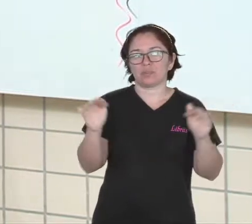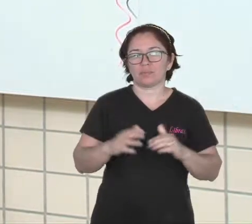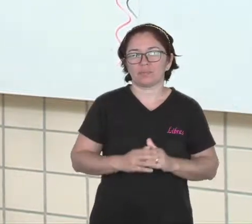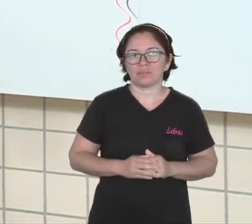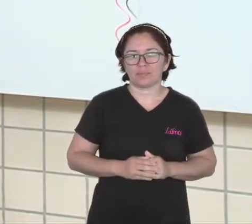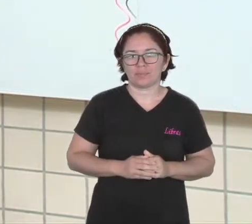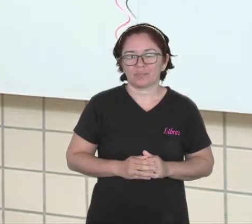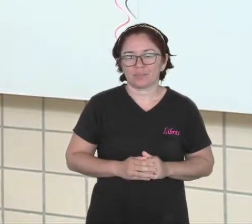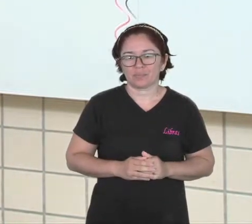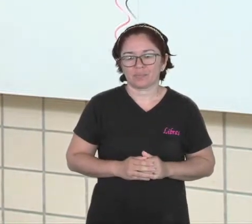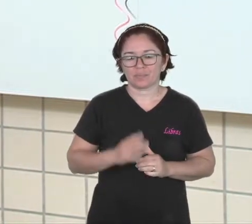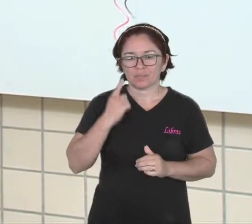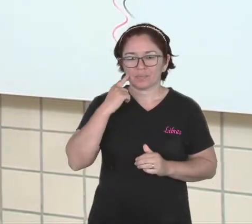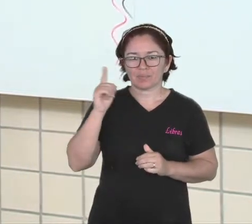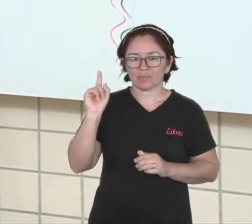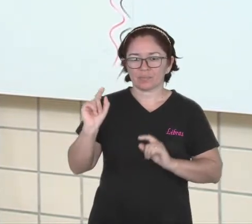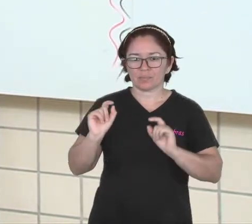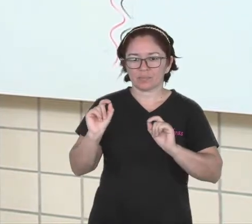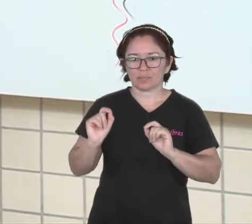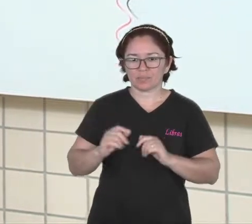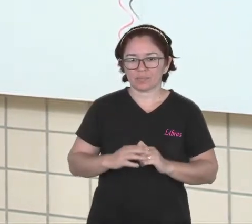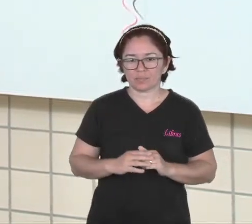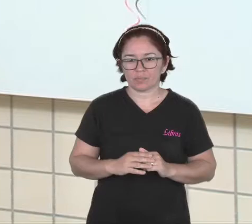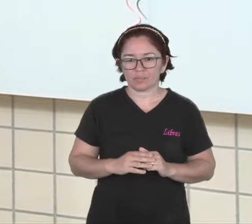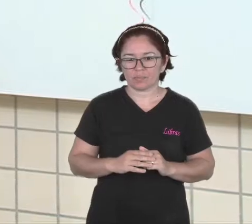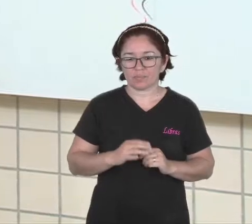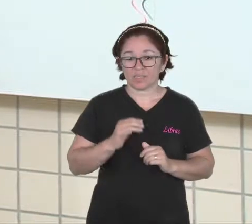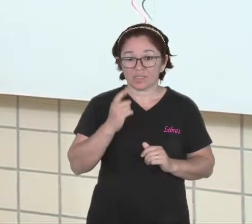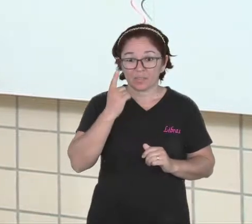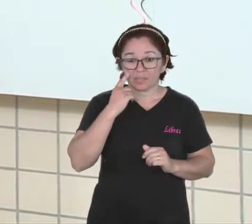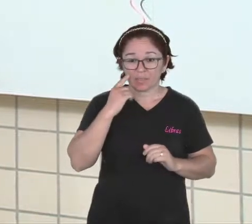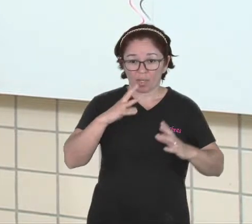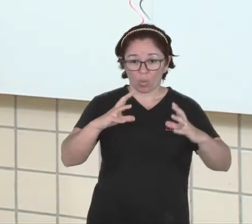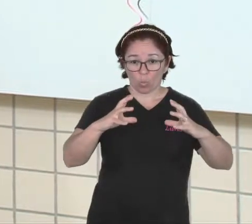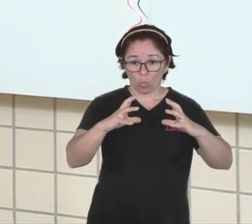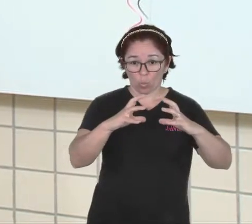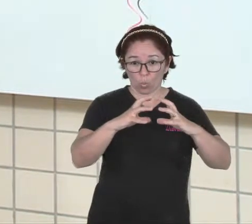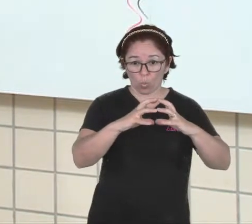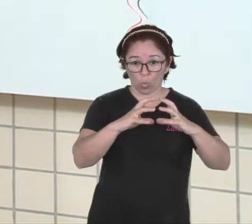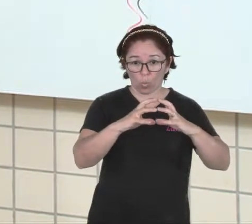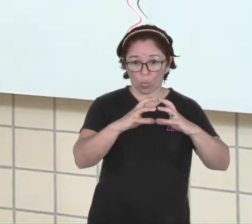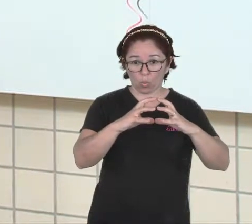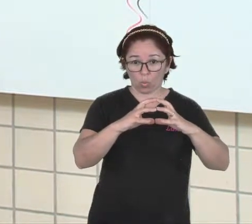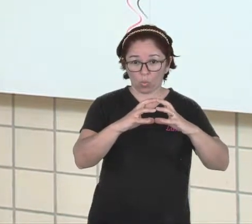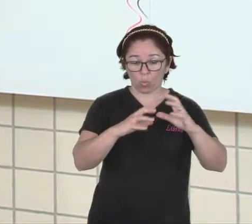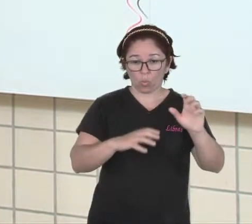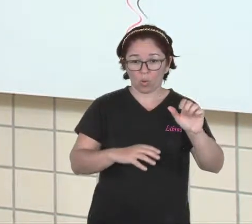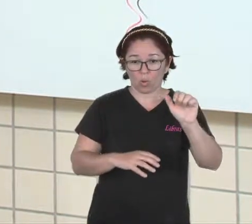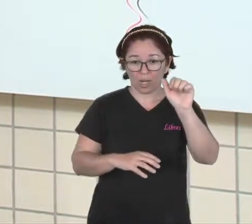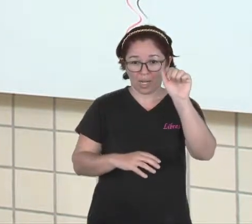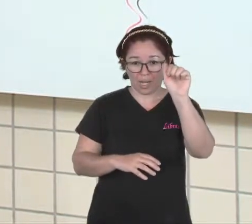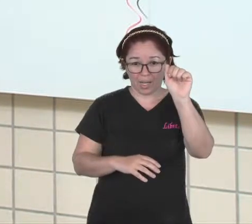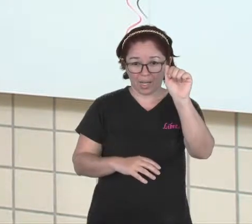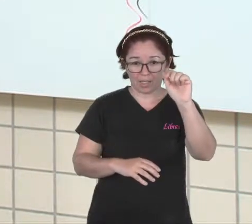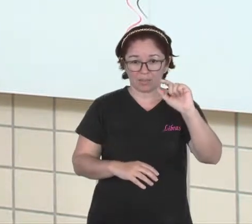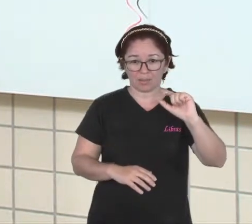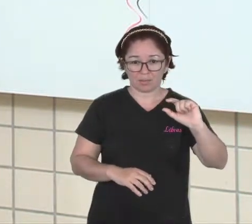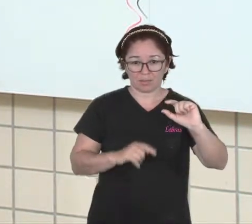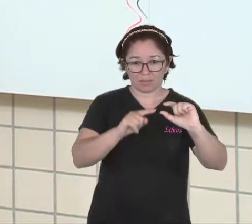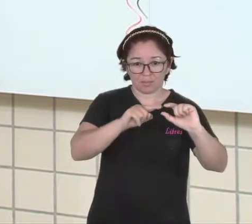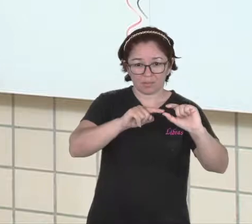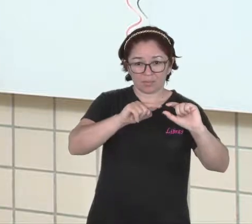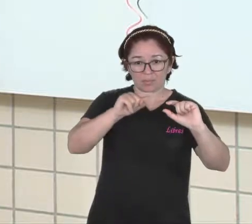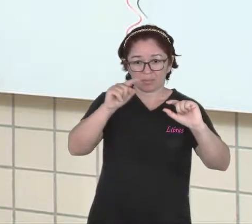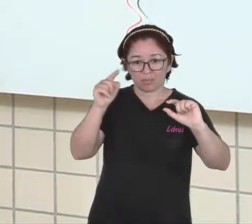a gente consegue perceber também que esse elemento A se associou com apenas um elemento do conjunto B. Eu não